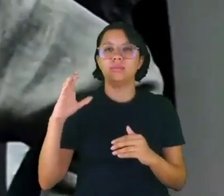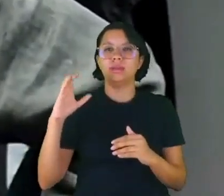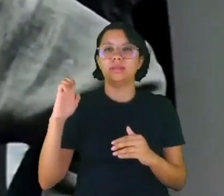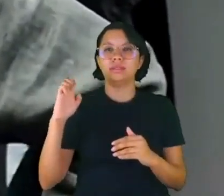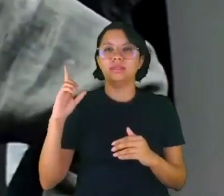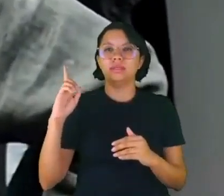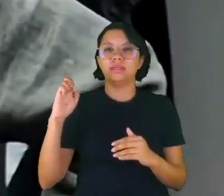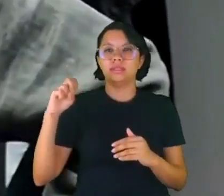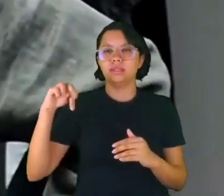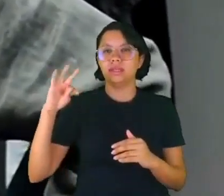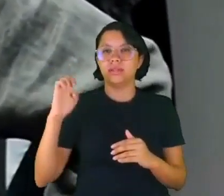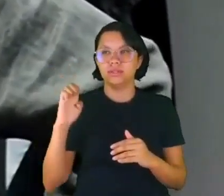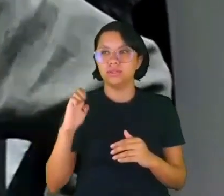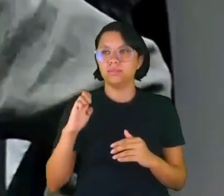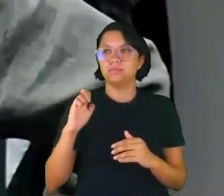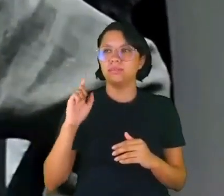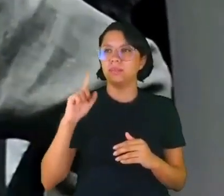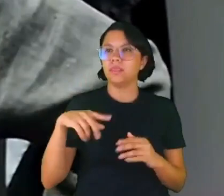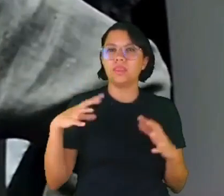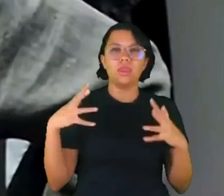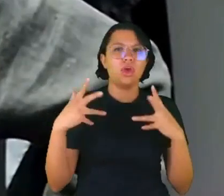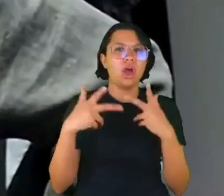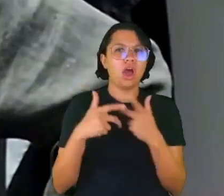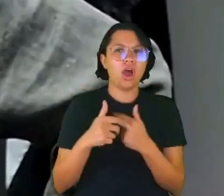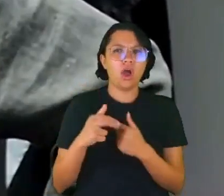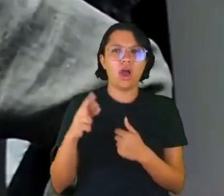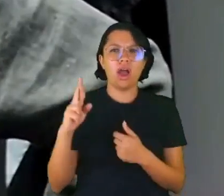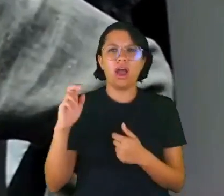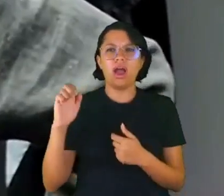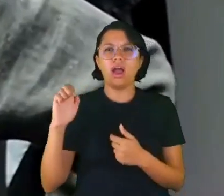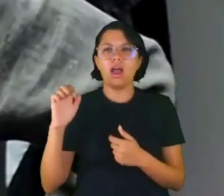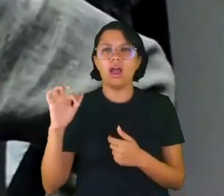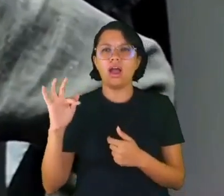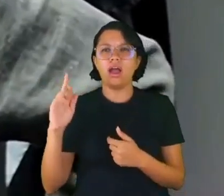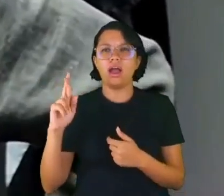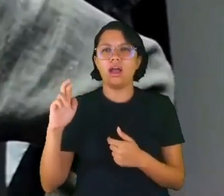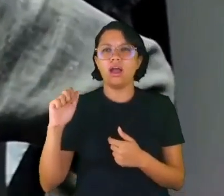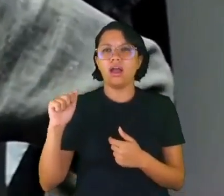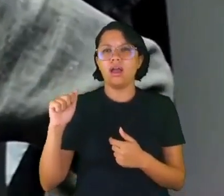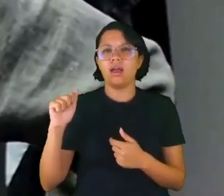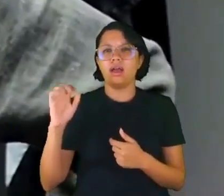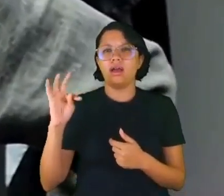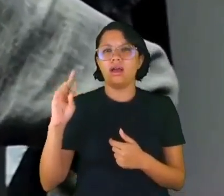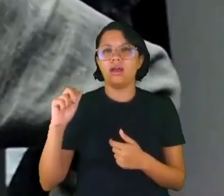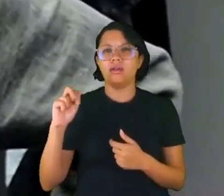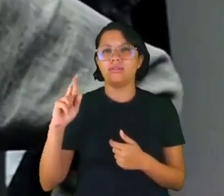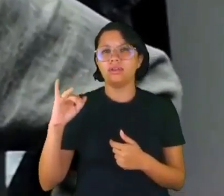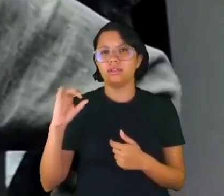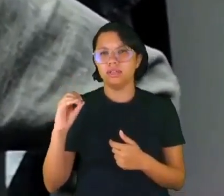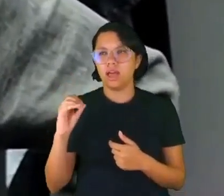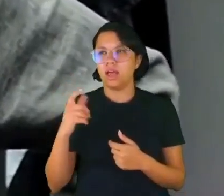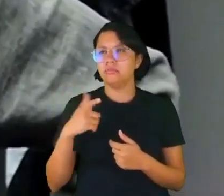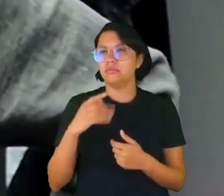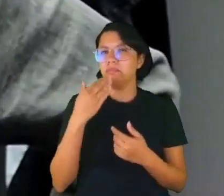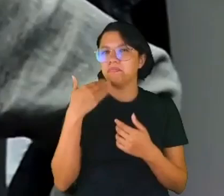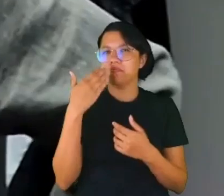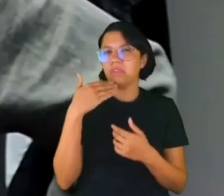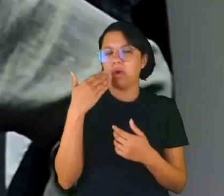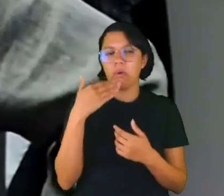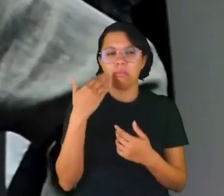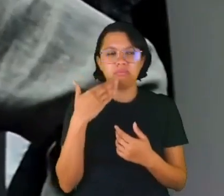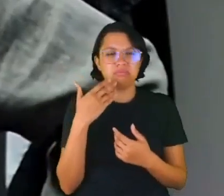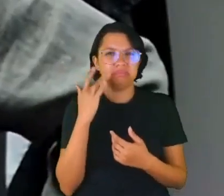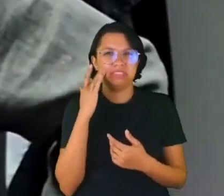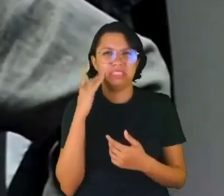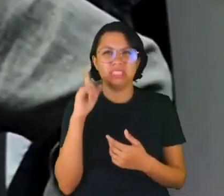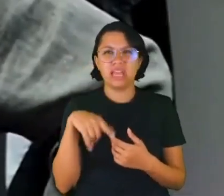era absolutamente refratário a essa ideia dos precedentes, não tinha lá muito gosto, achando que era uma bomba que